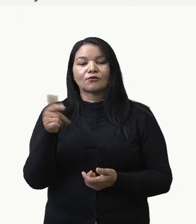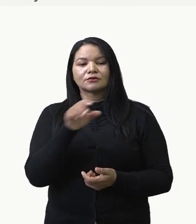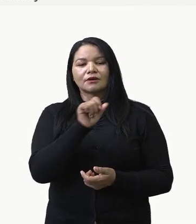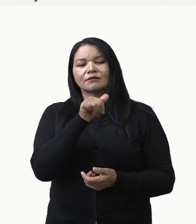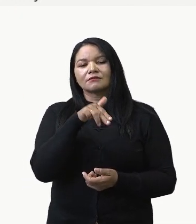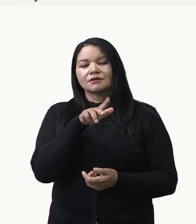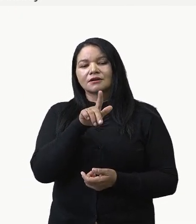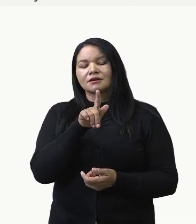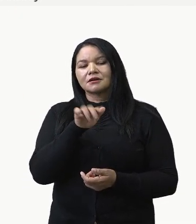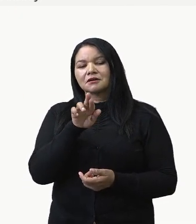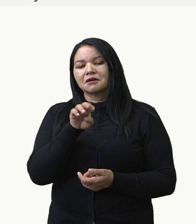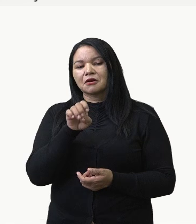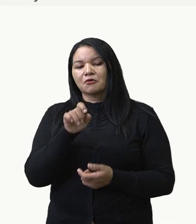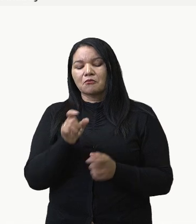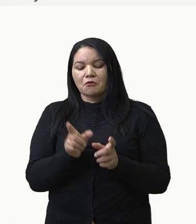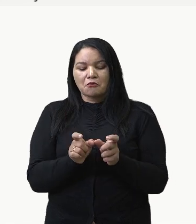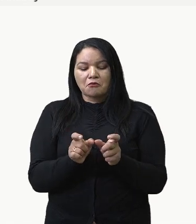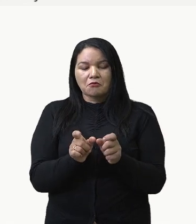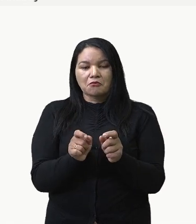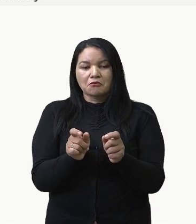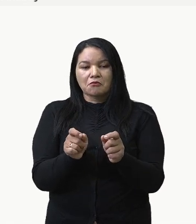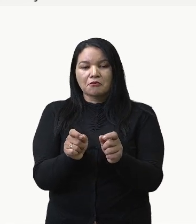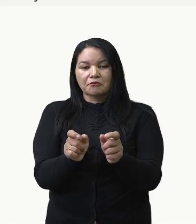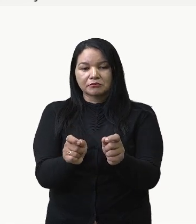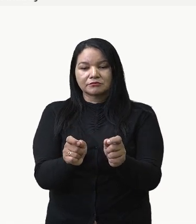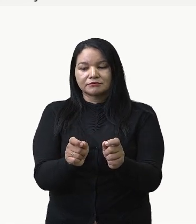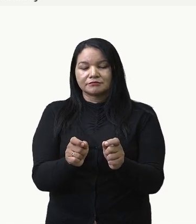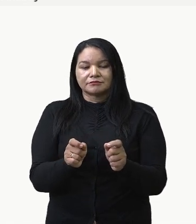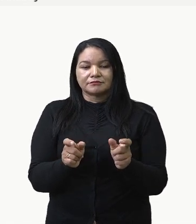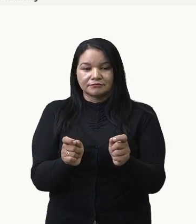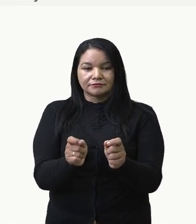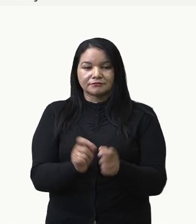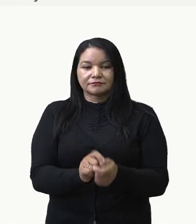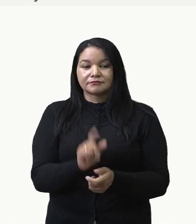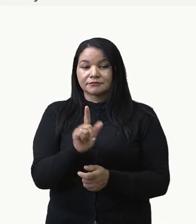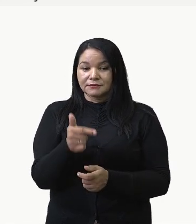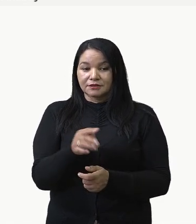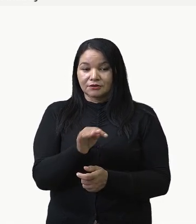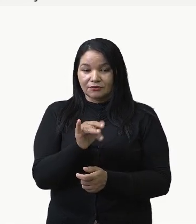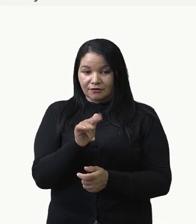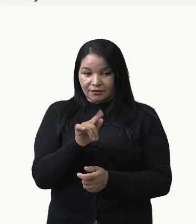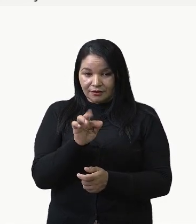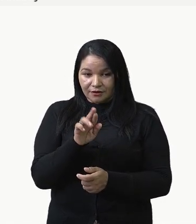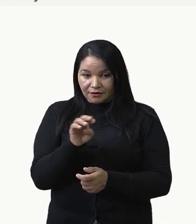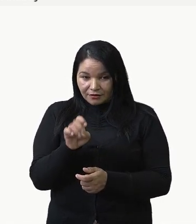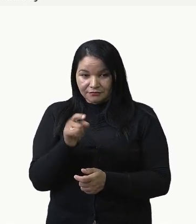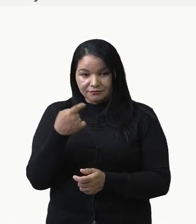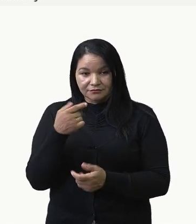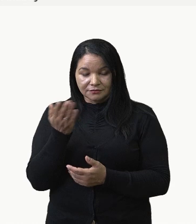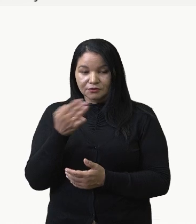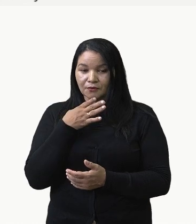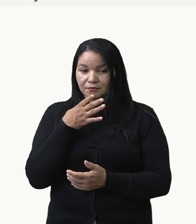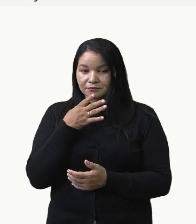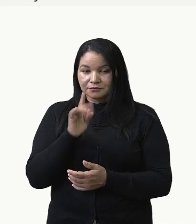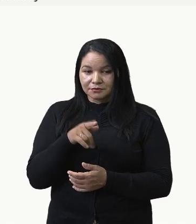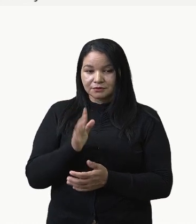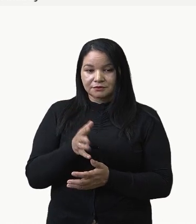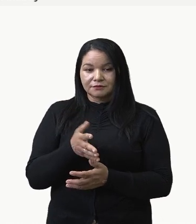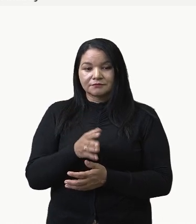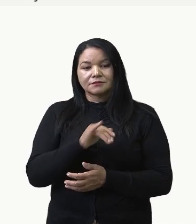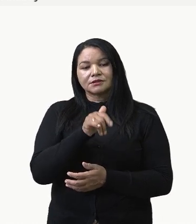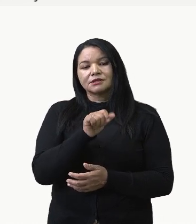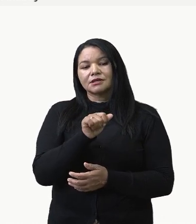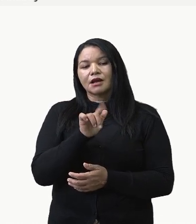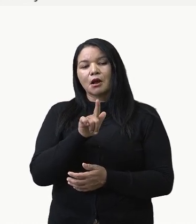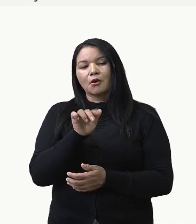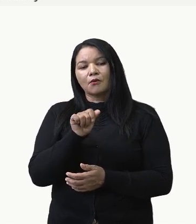pessoal caranguejo cangero tigre não vai mudar é o tigre já conhecemos né ruar